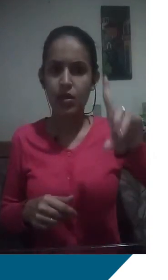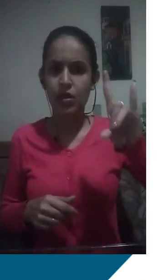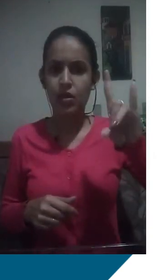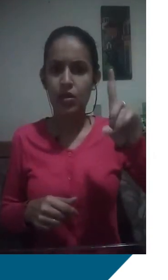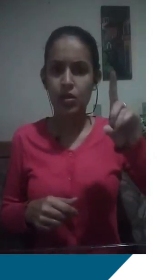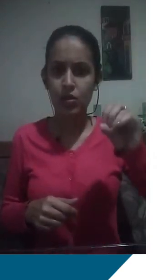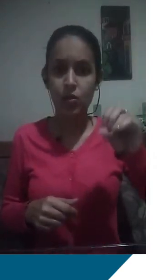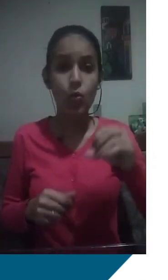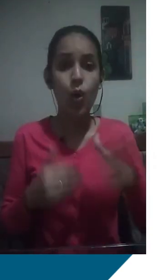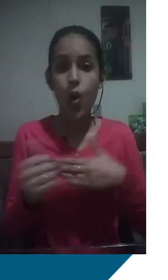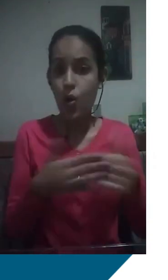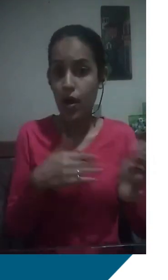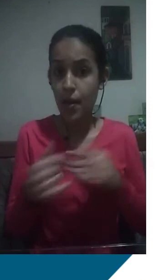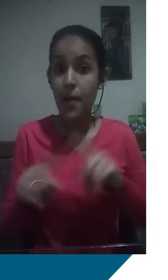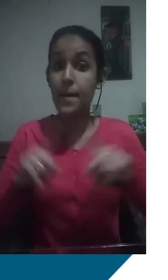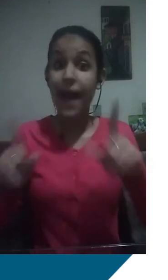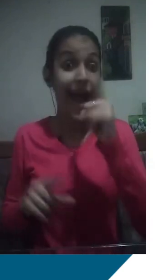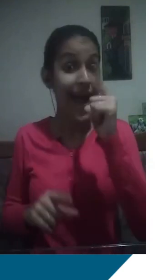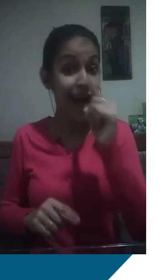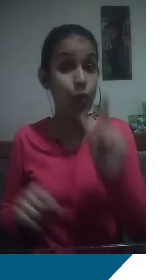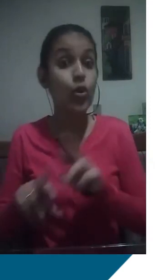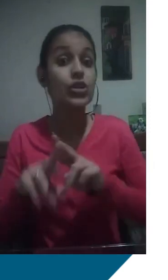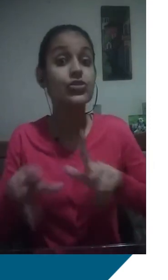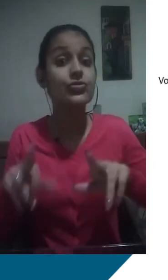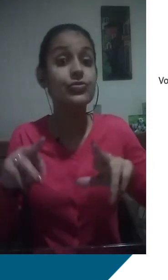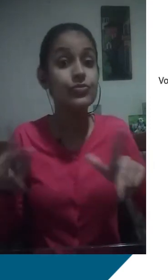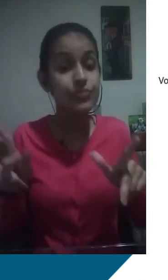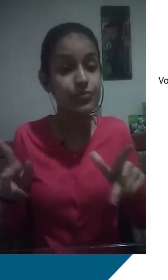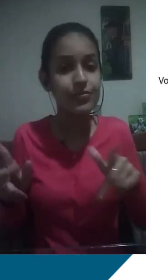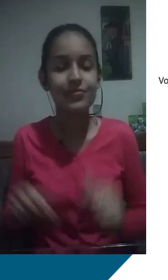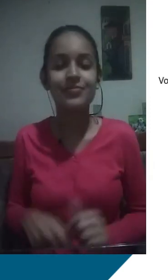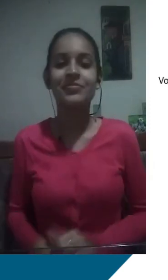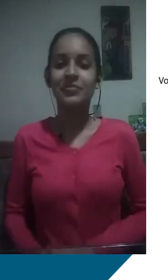acredite, é um caso específico, é um caso meio diferentão, tá?